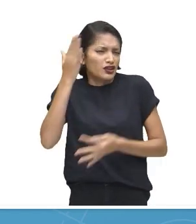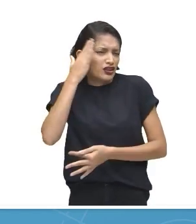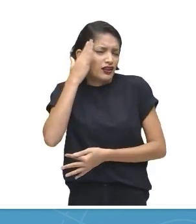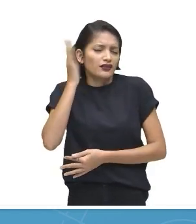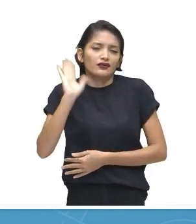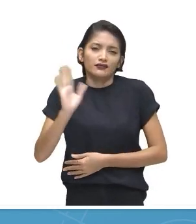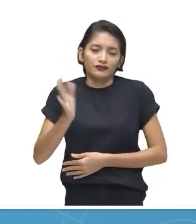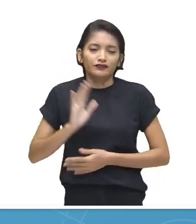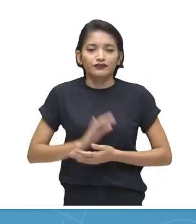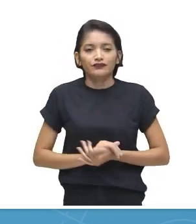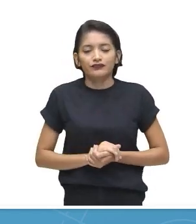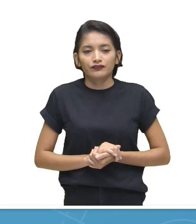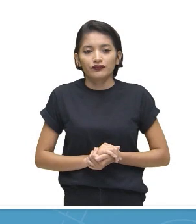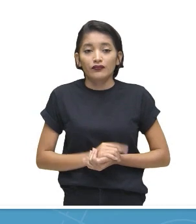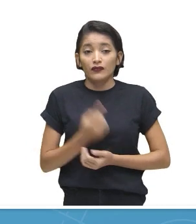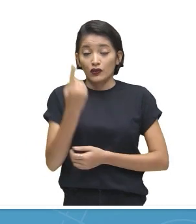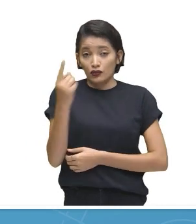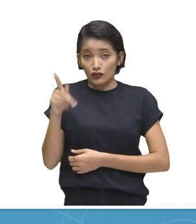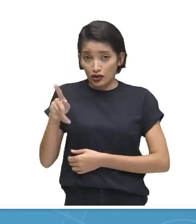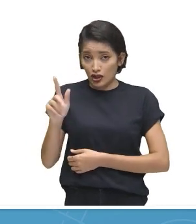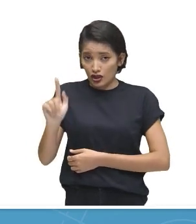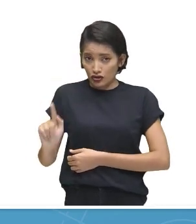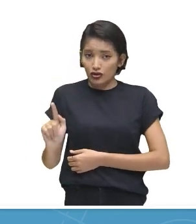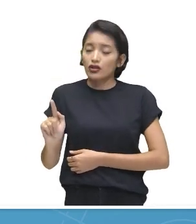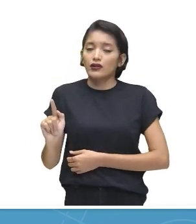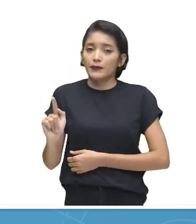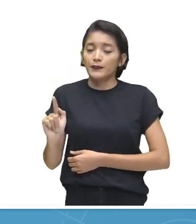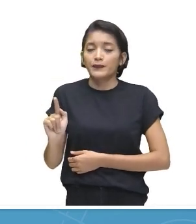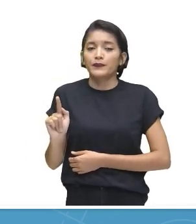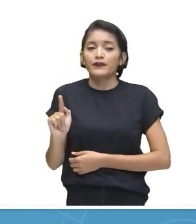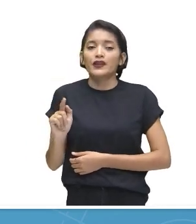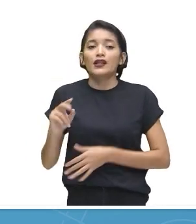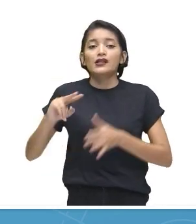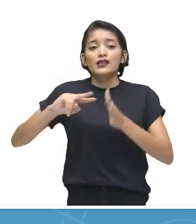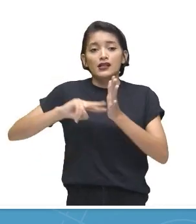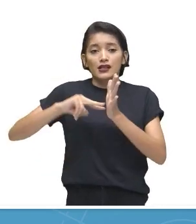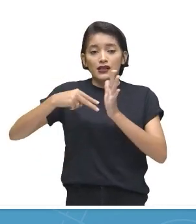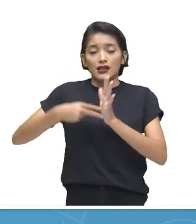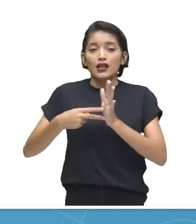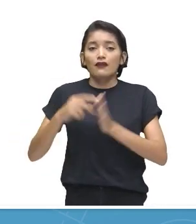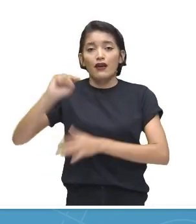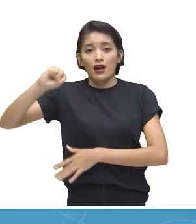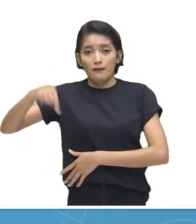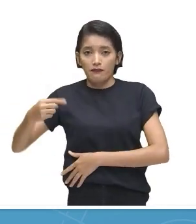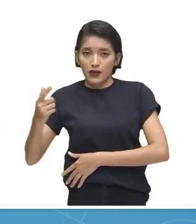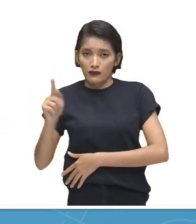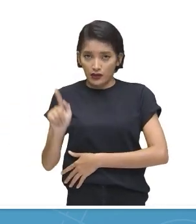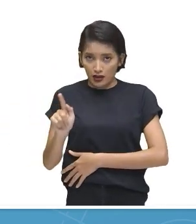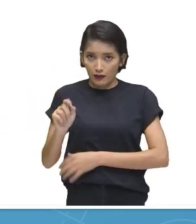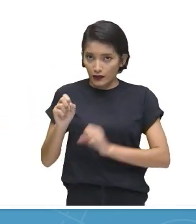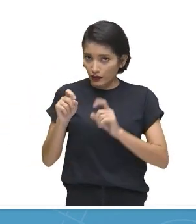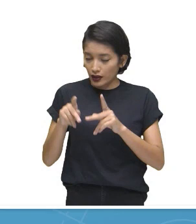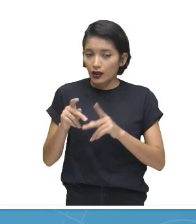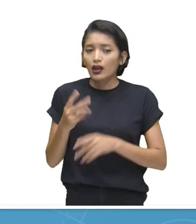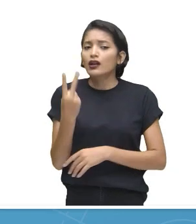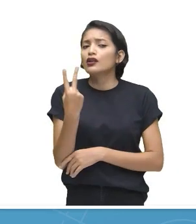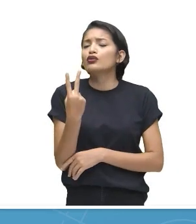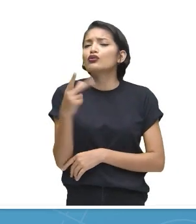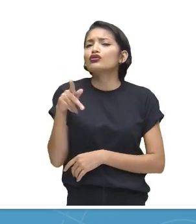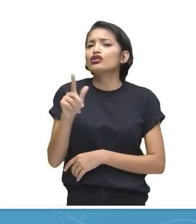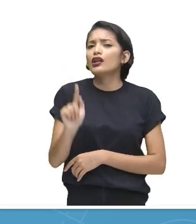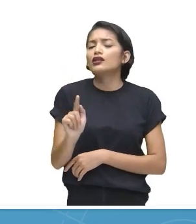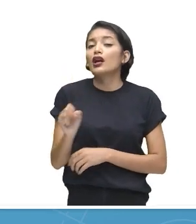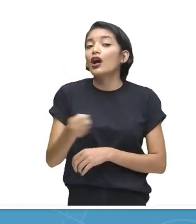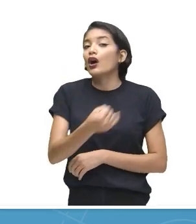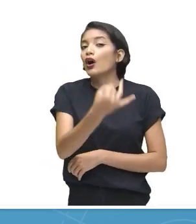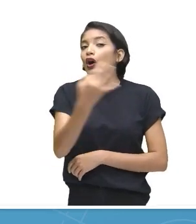consegue resolver. Então, 1 quilo, a gente sabe que em 1 quilo nós temos 1000 gramas, certo? E 2 quilos,